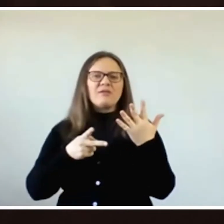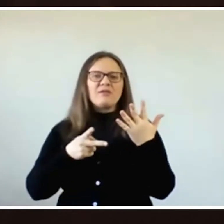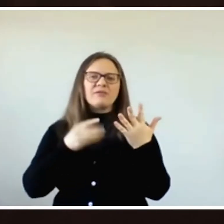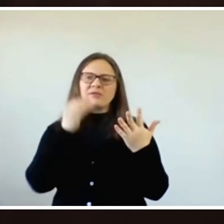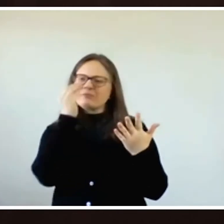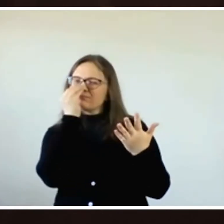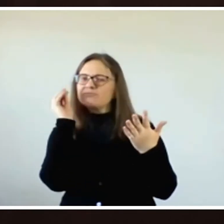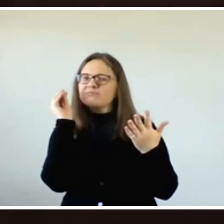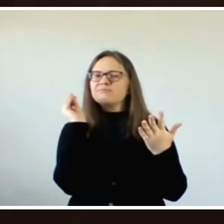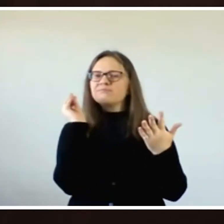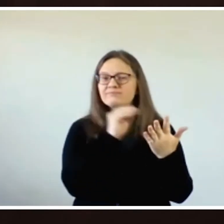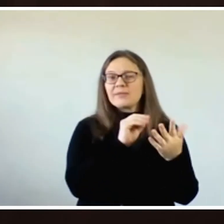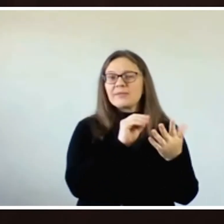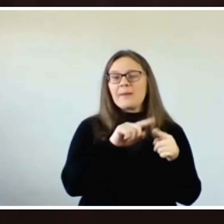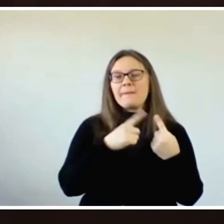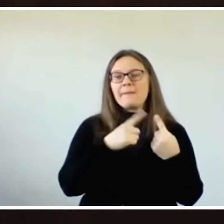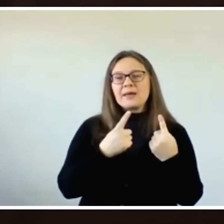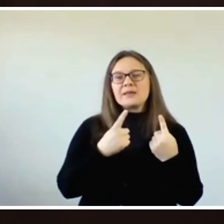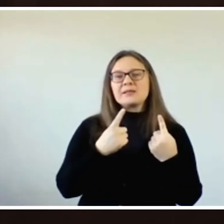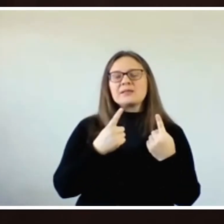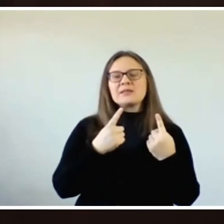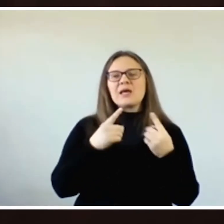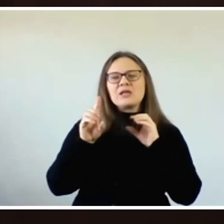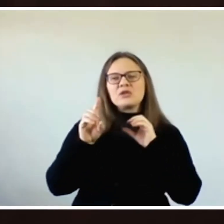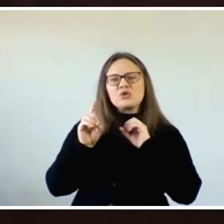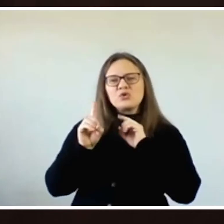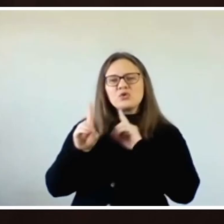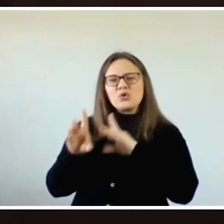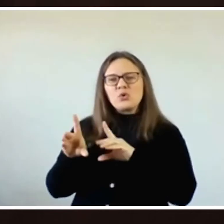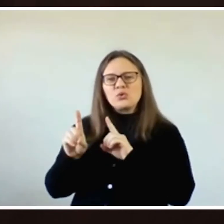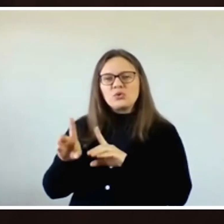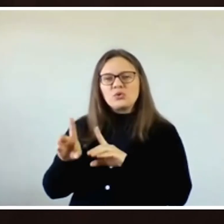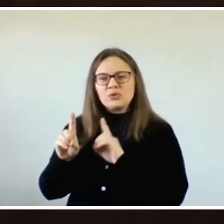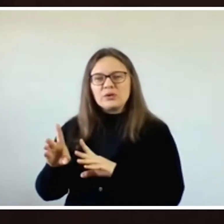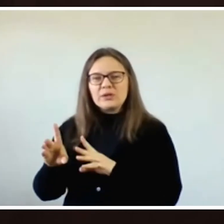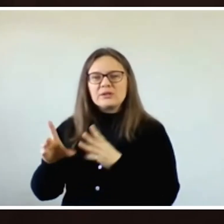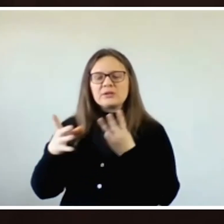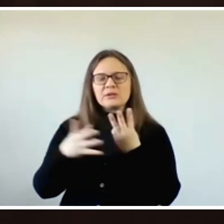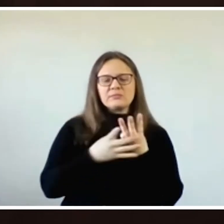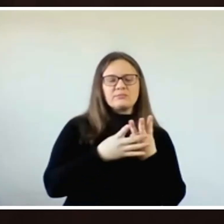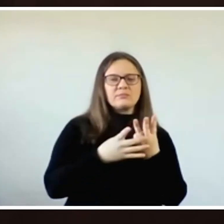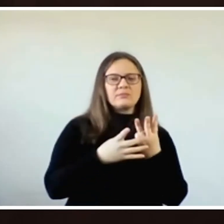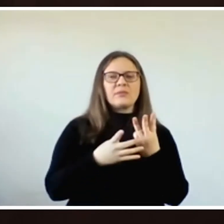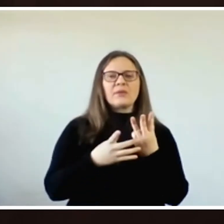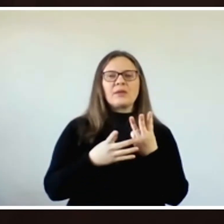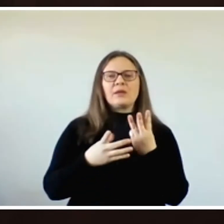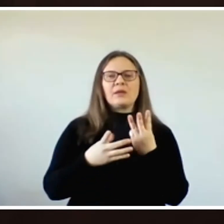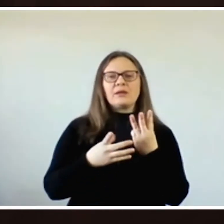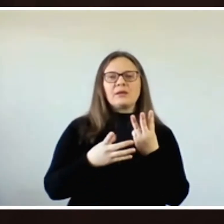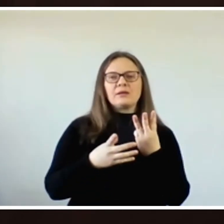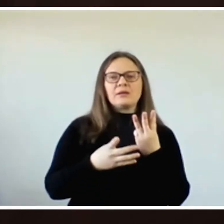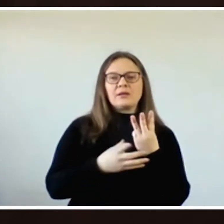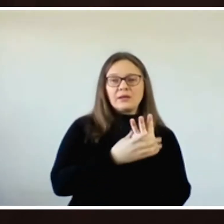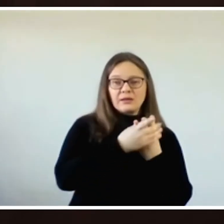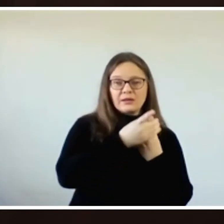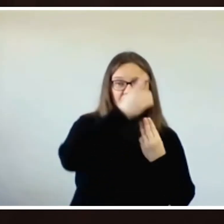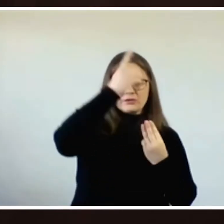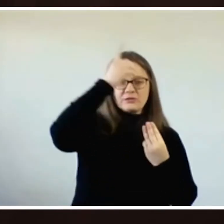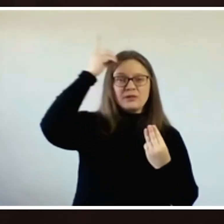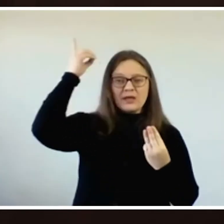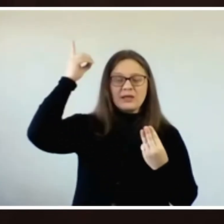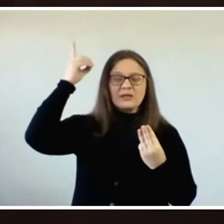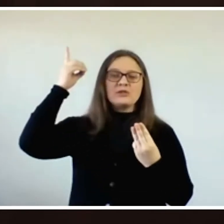Foram mantidas as doutrinas sobre a Santa Trindade e a divindade de Cristo. Isso foi um